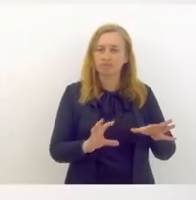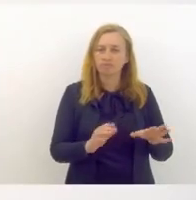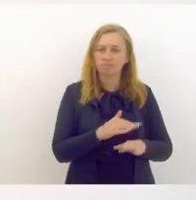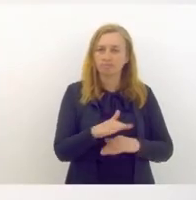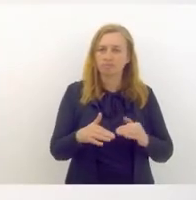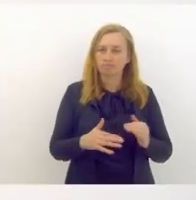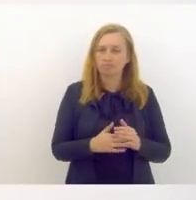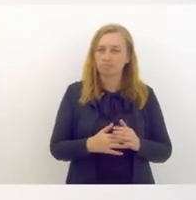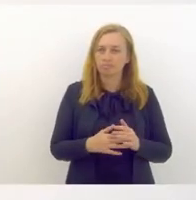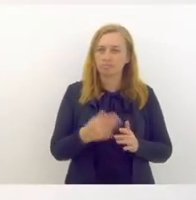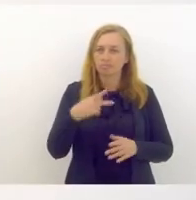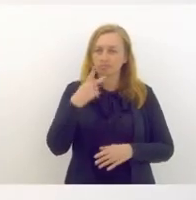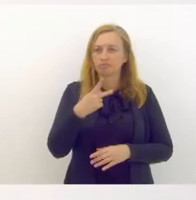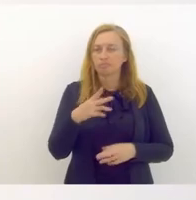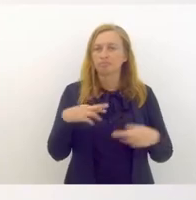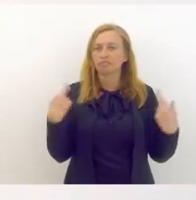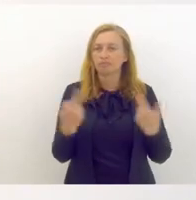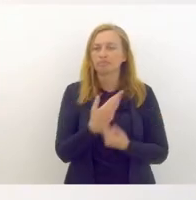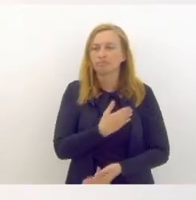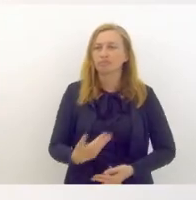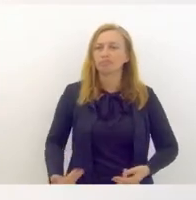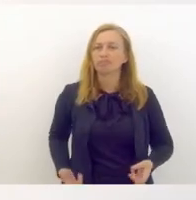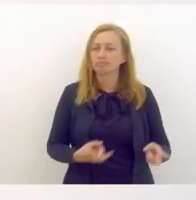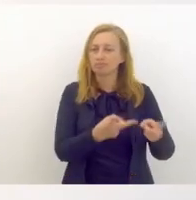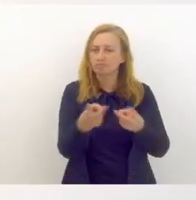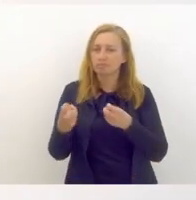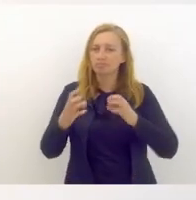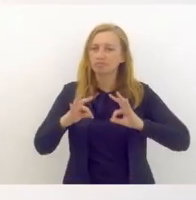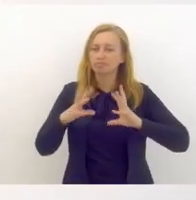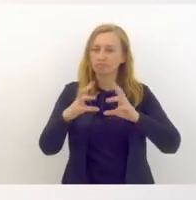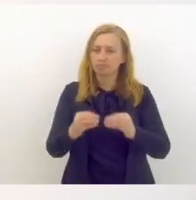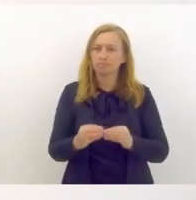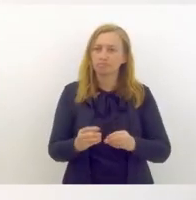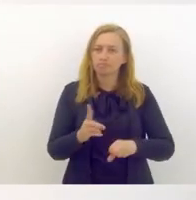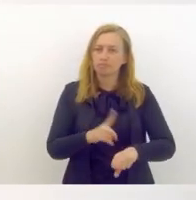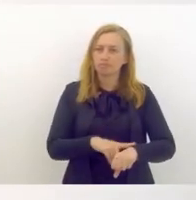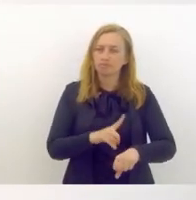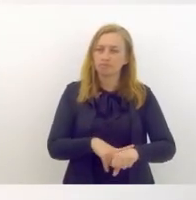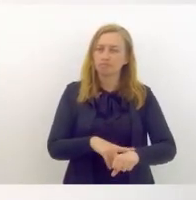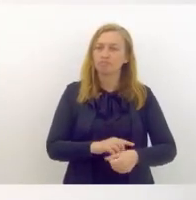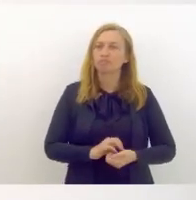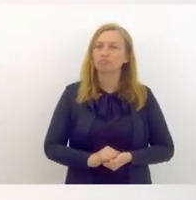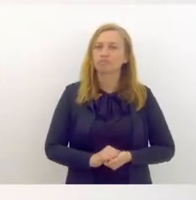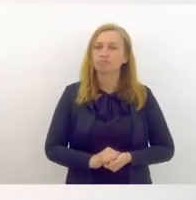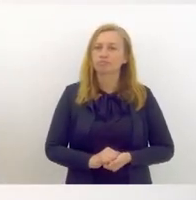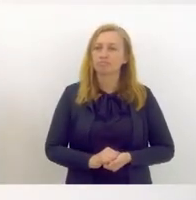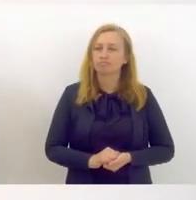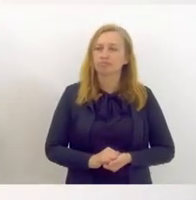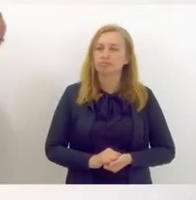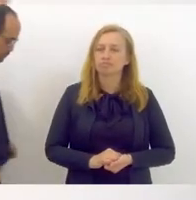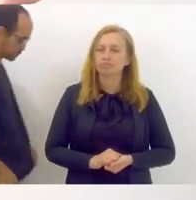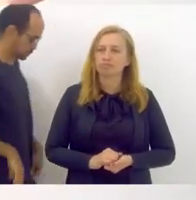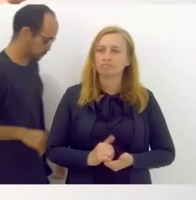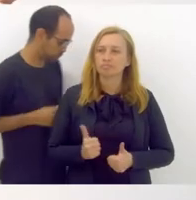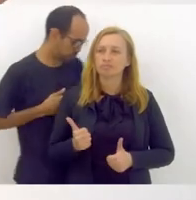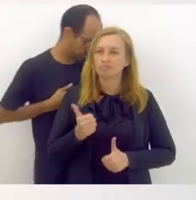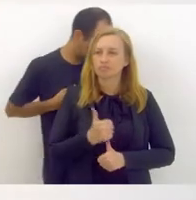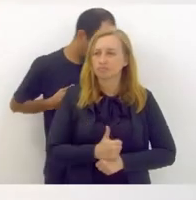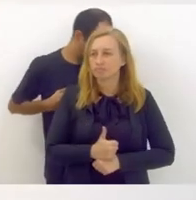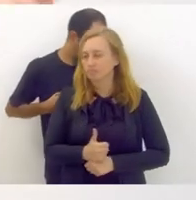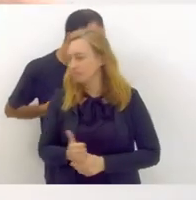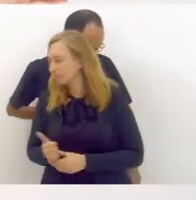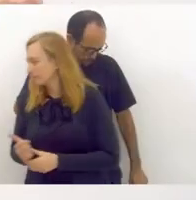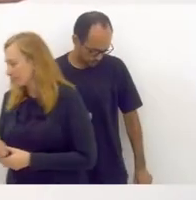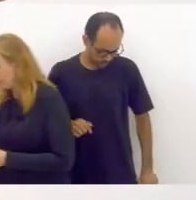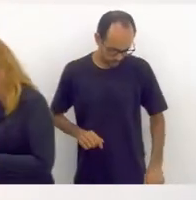públicas, né, a gente observa em várias situações de conflito, elas acabam servindo para quê? Para legitimar